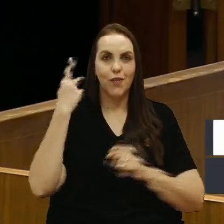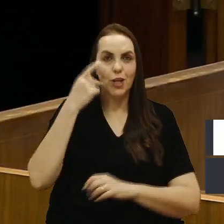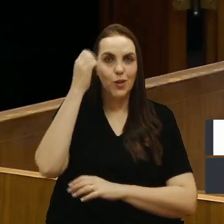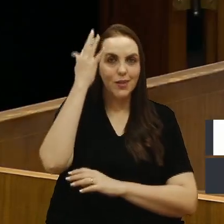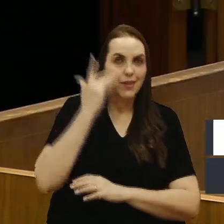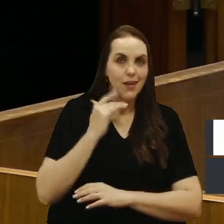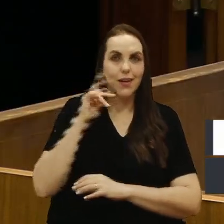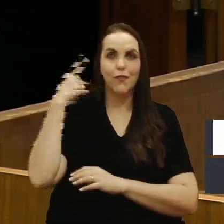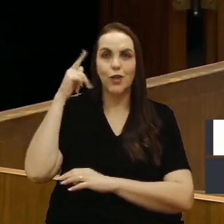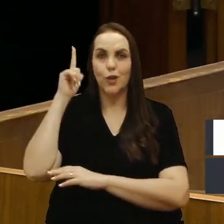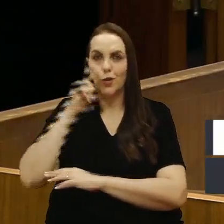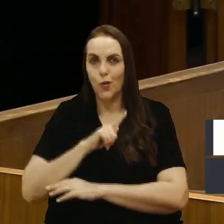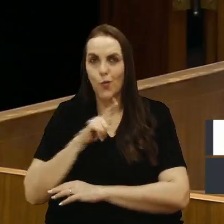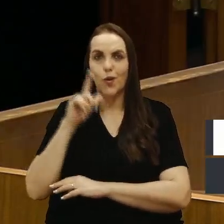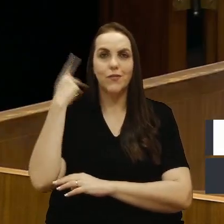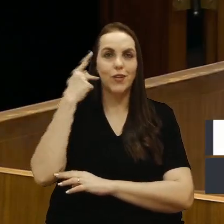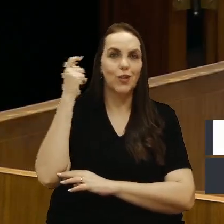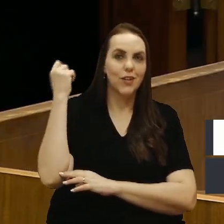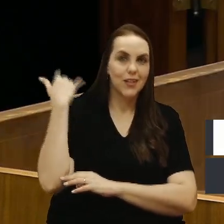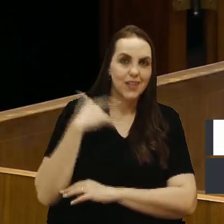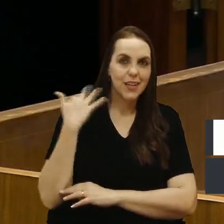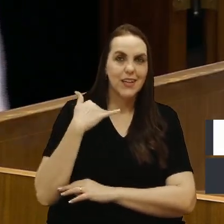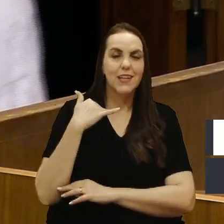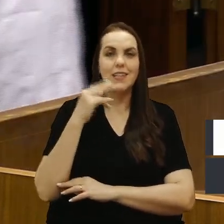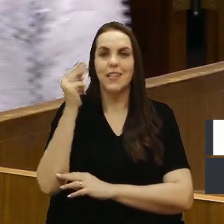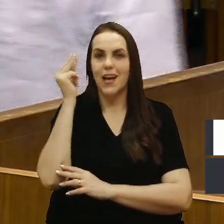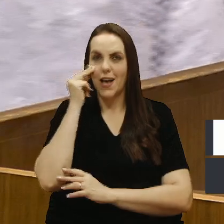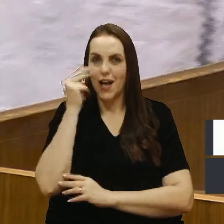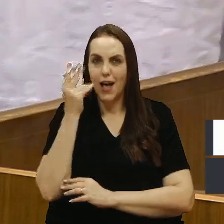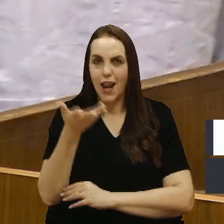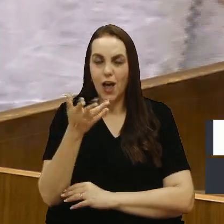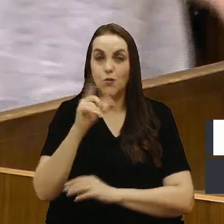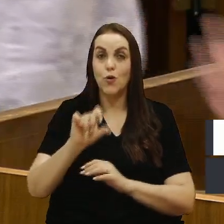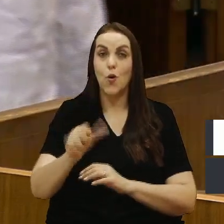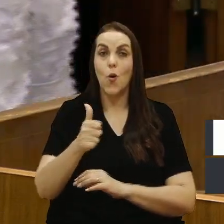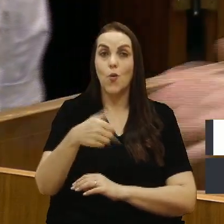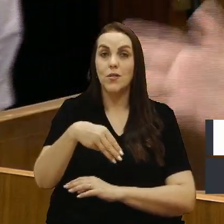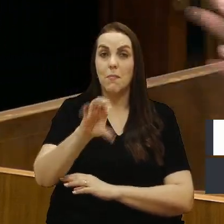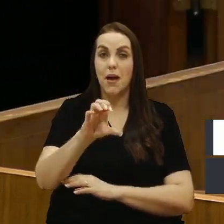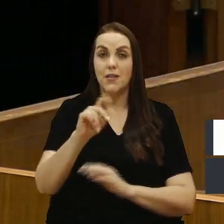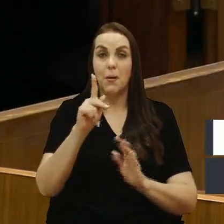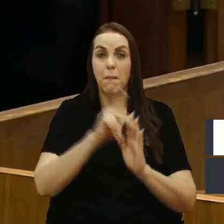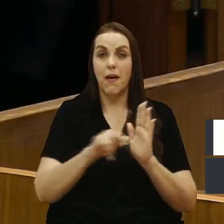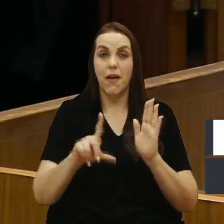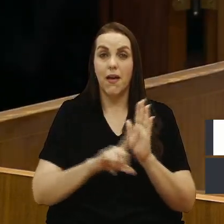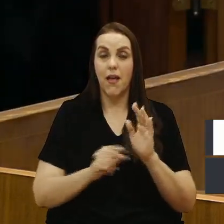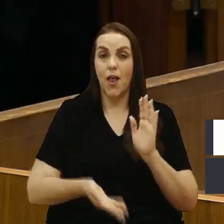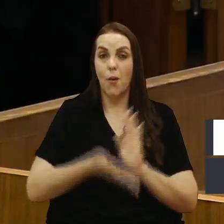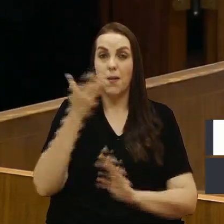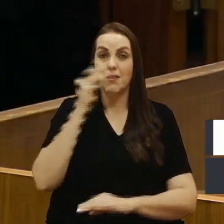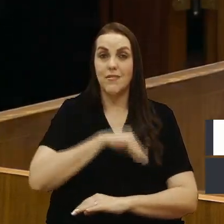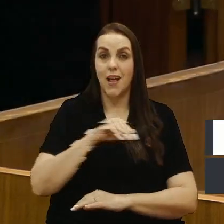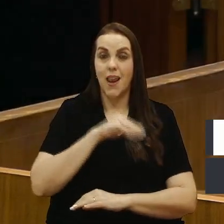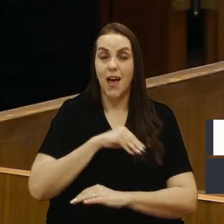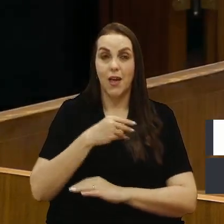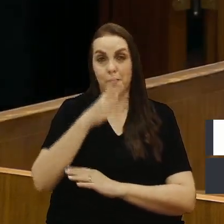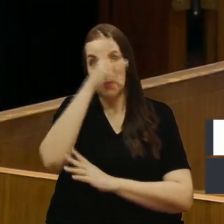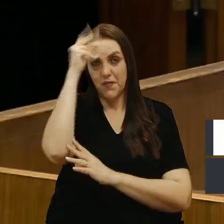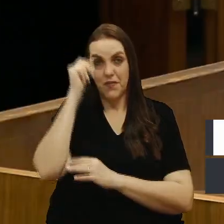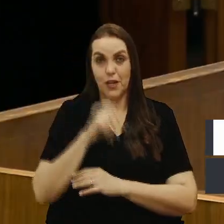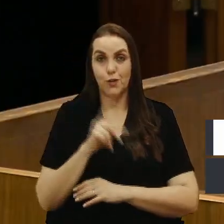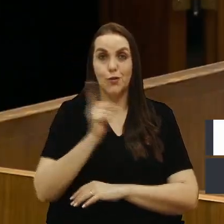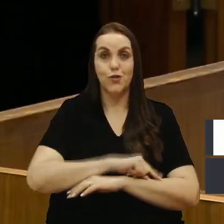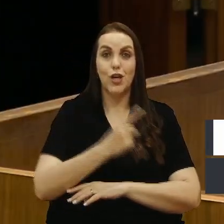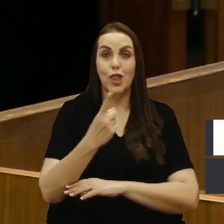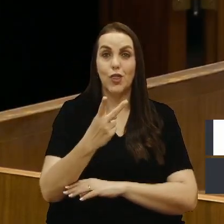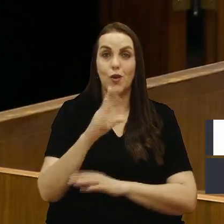Lucas Carinhato, vereadora Andressa, vereador Cláudio? No dia 11 de março chegou o PL de aumento de salário do prefeito. No dia 12 foi votado, no